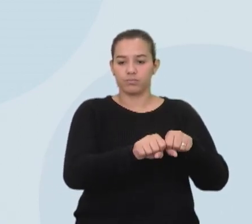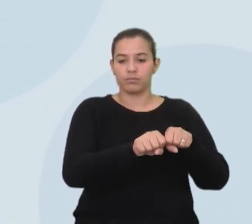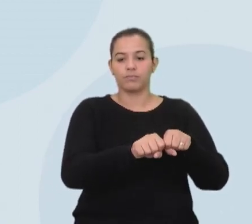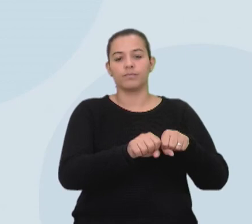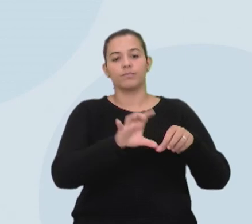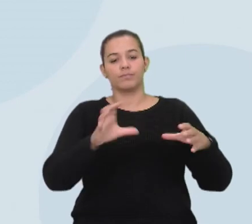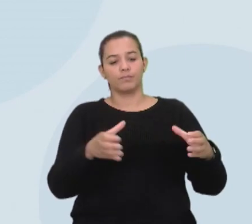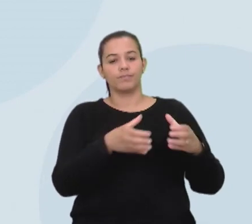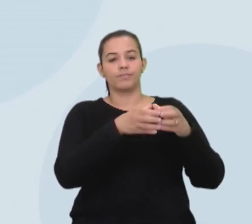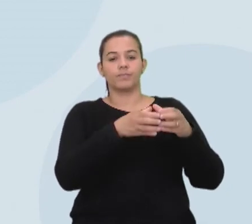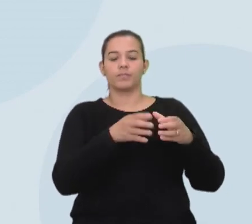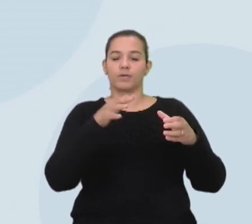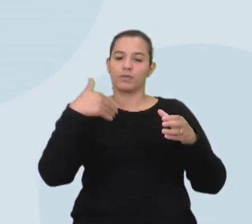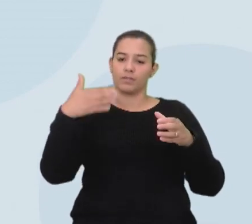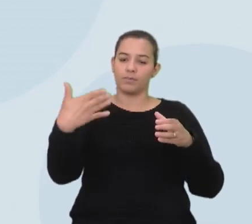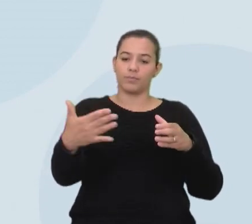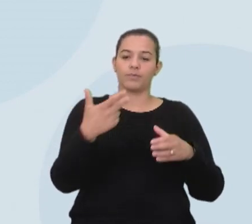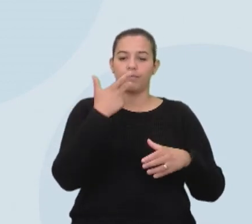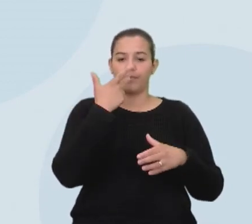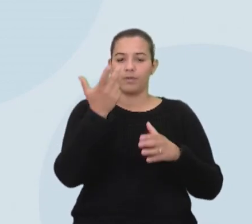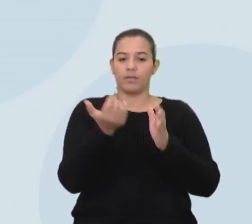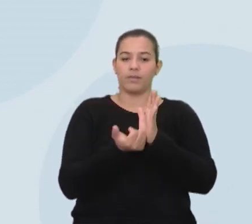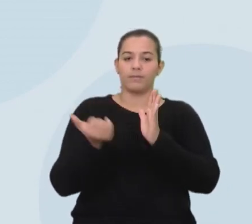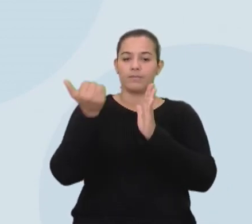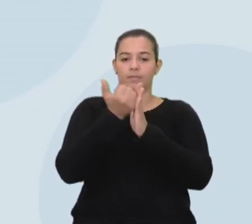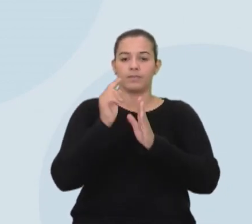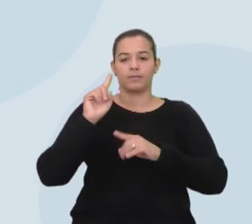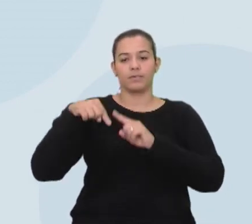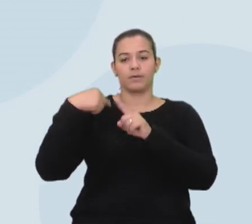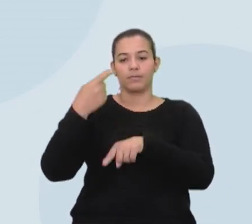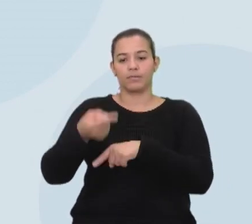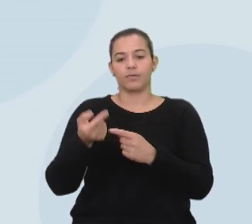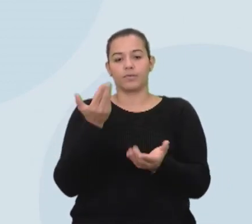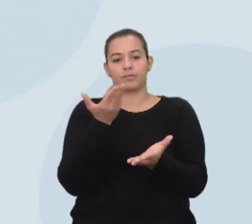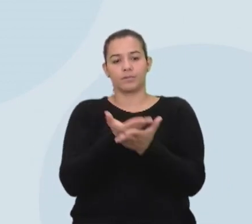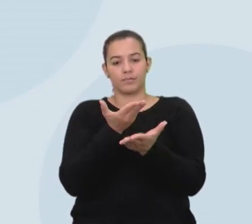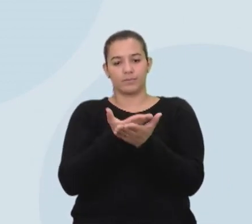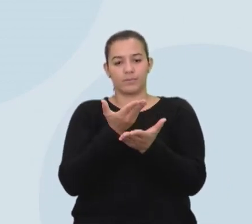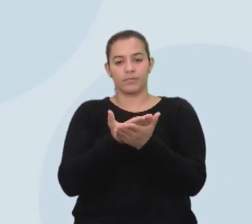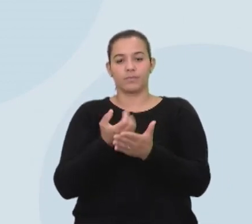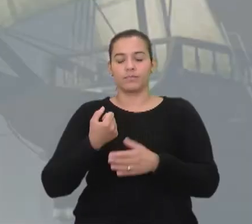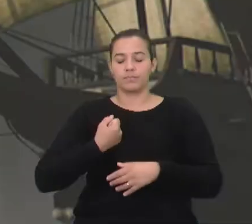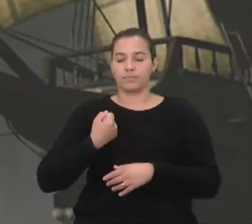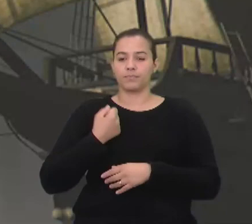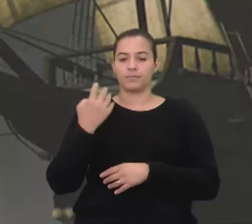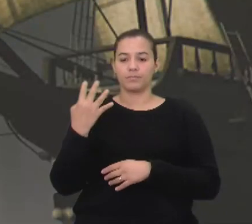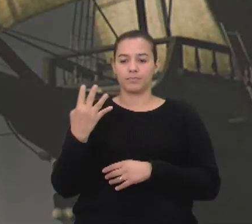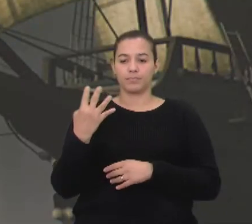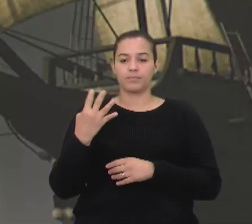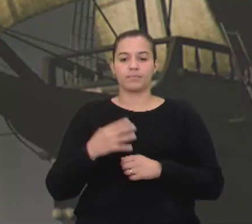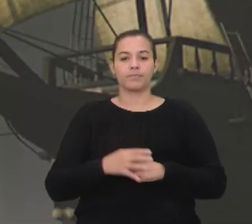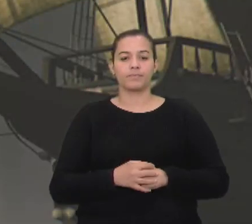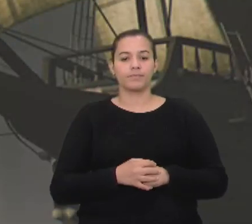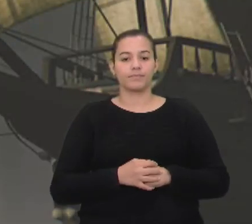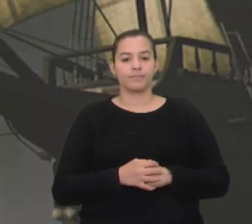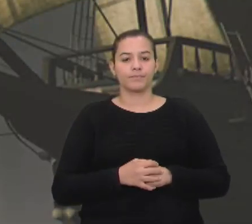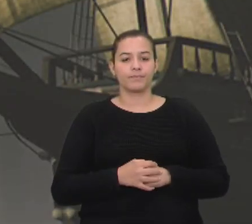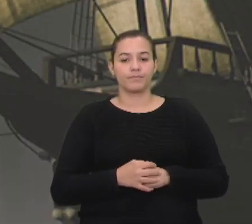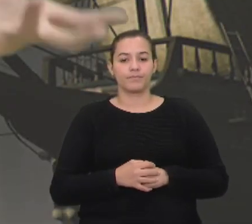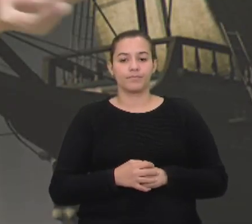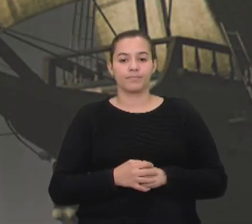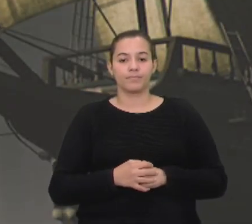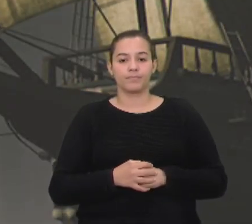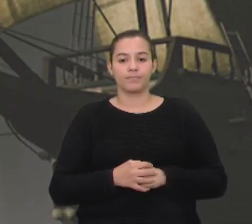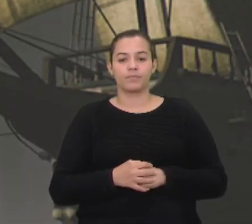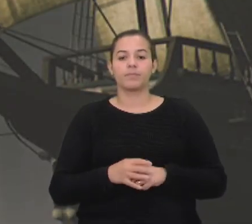da qual falaremos mais detalhadamente na nossa próxima aula, Desenvolvimento Parte 4. Pessoal, então,